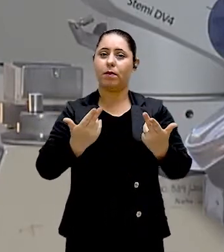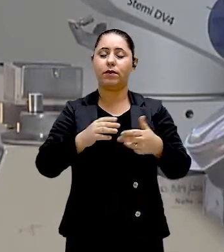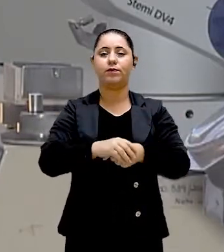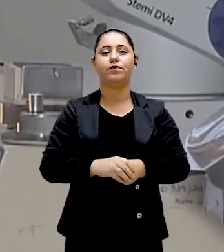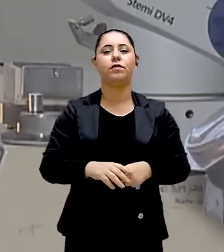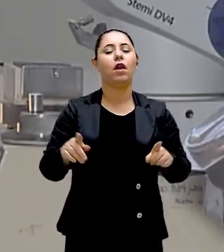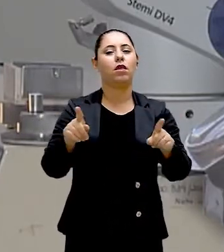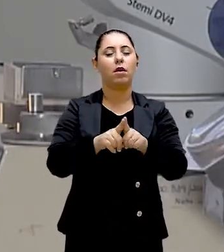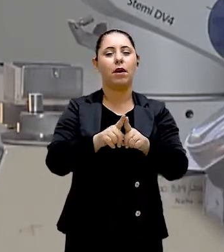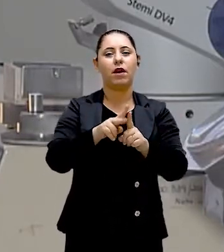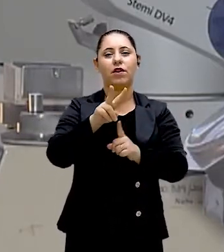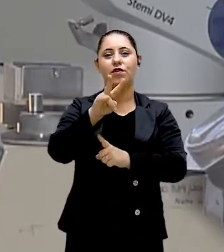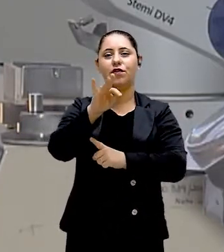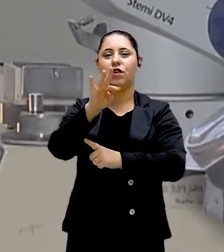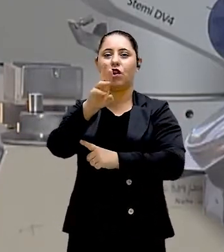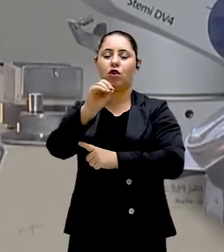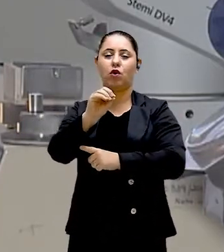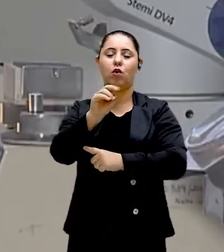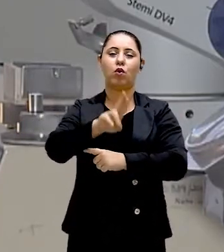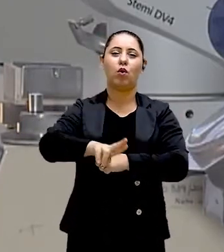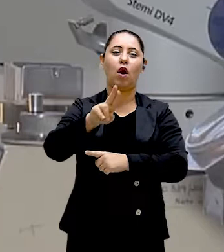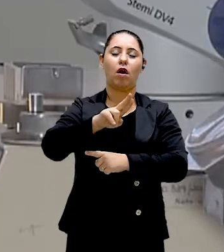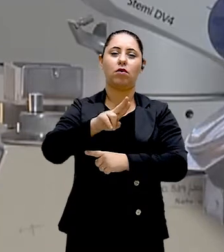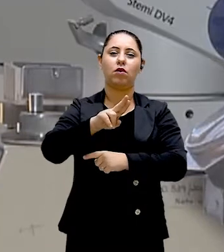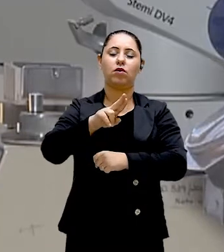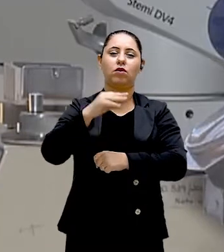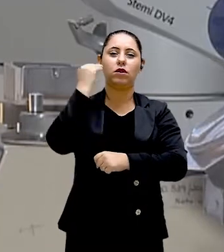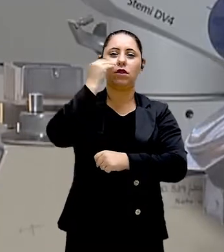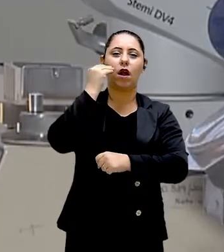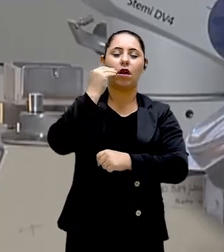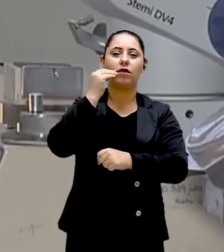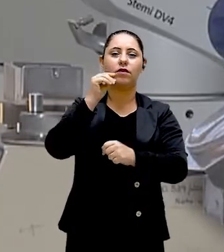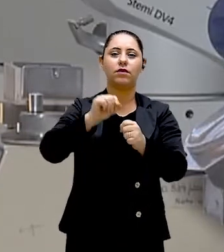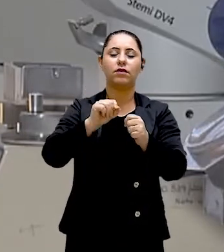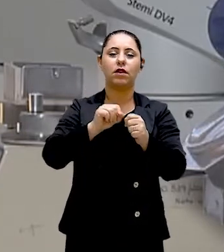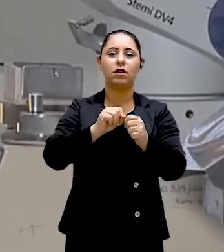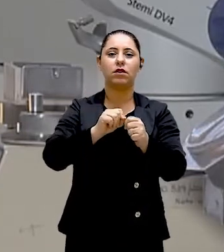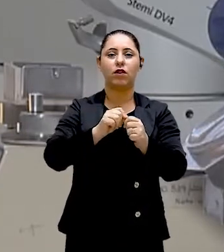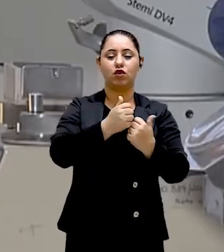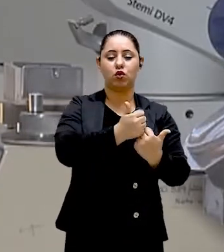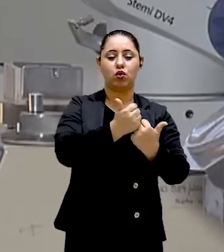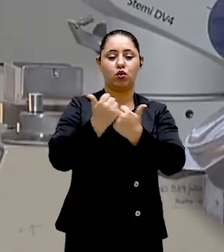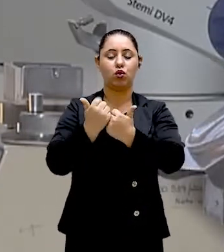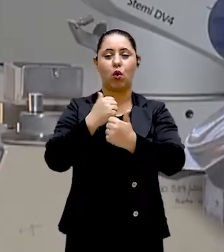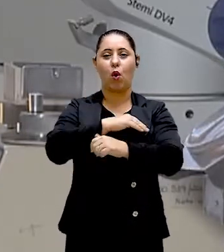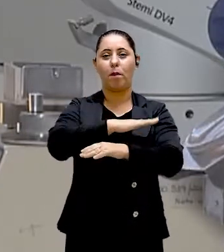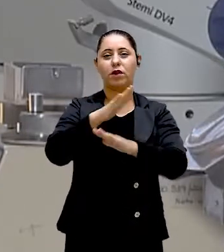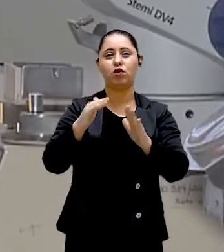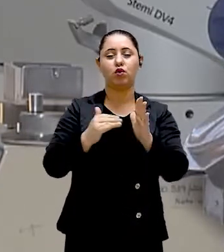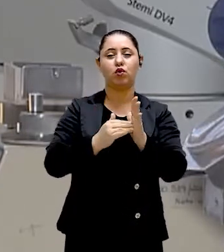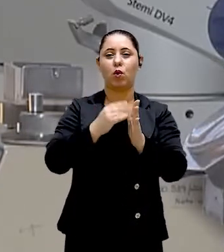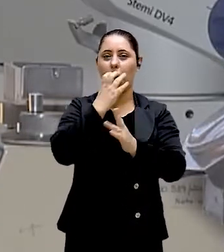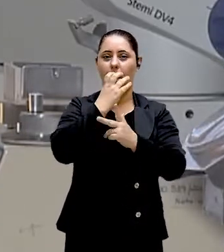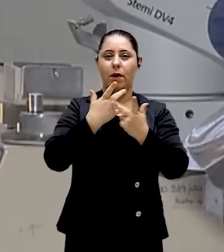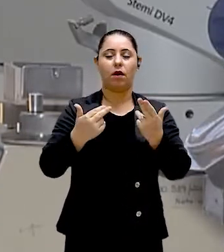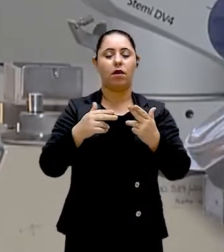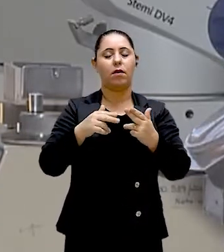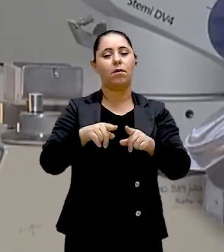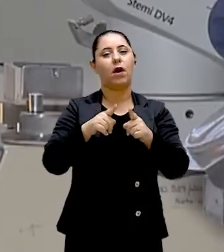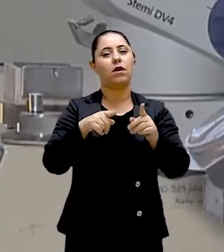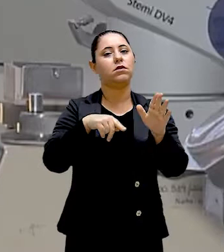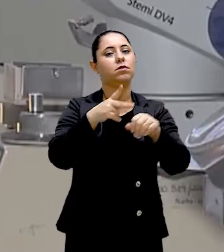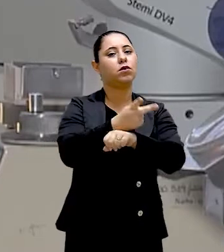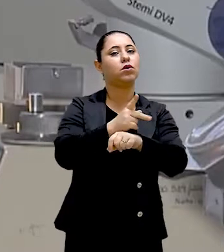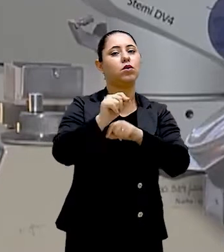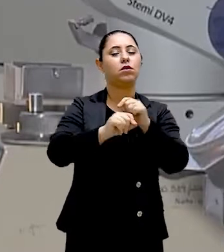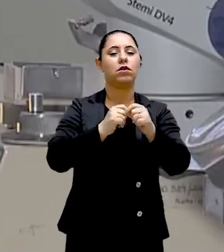também podem simular várias coisas. A gente não vai ter uma substituição completa ainda, mas o que a gente busca é que a tecnologia